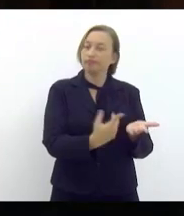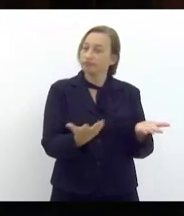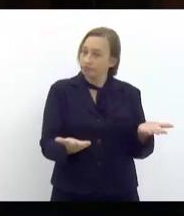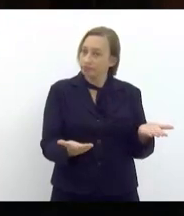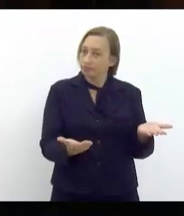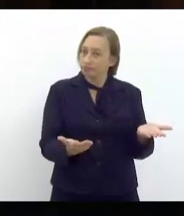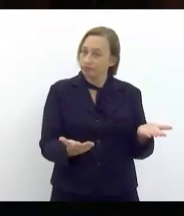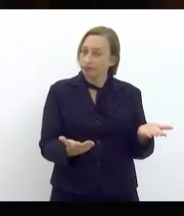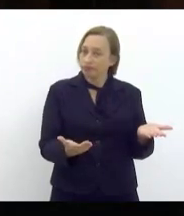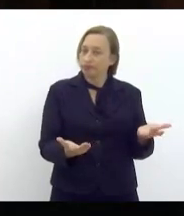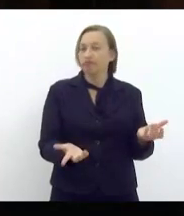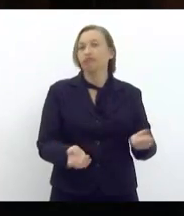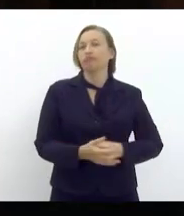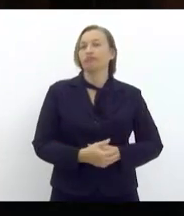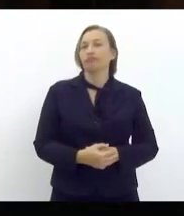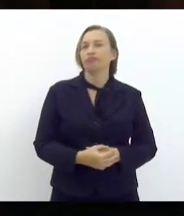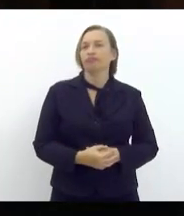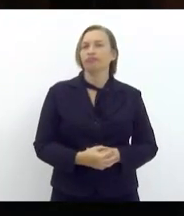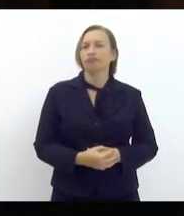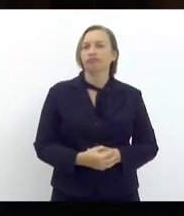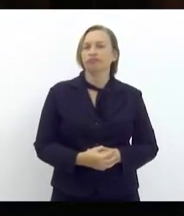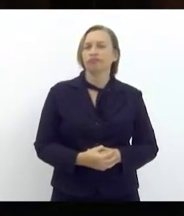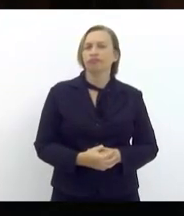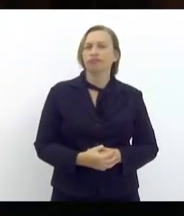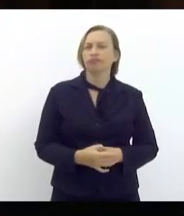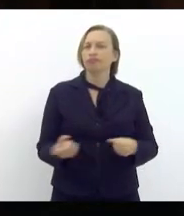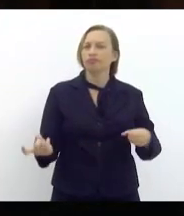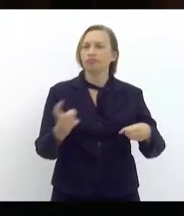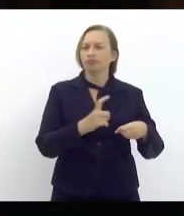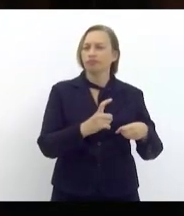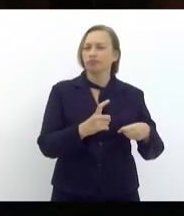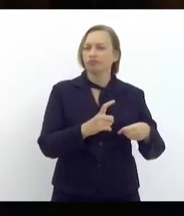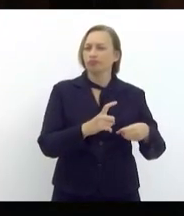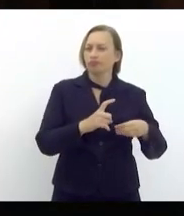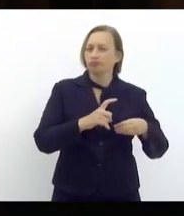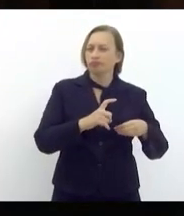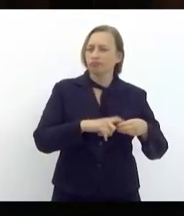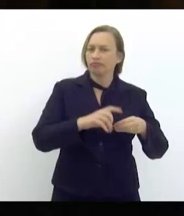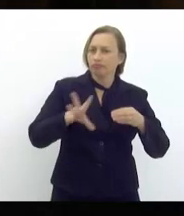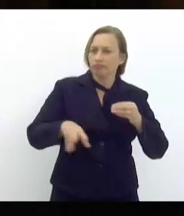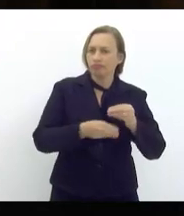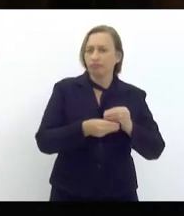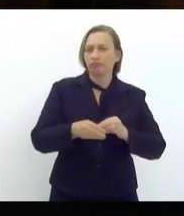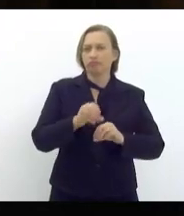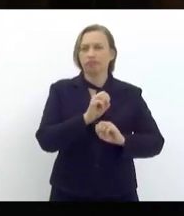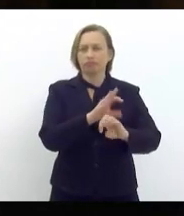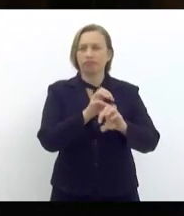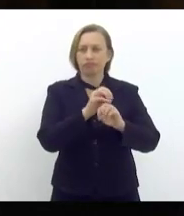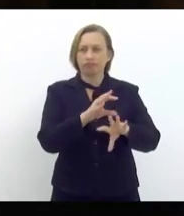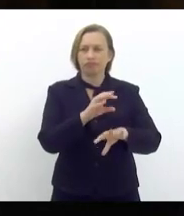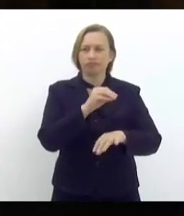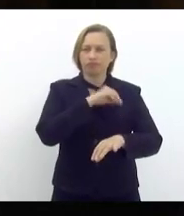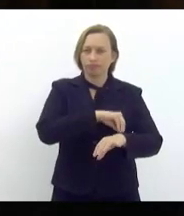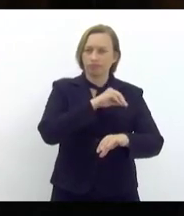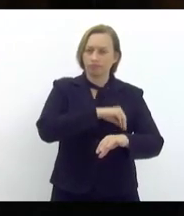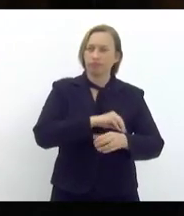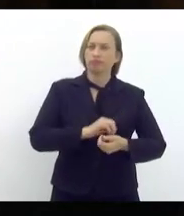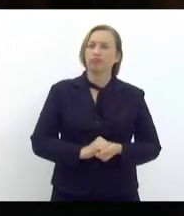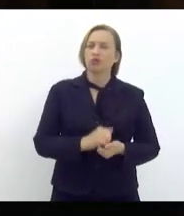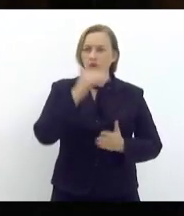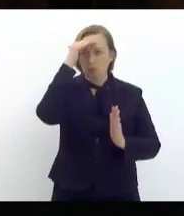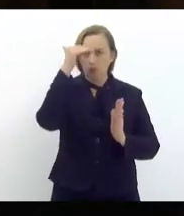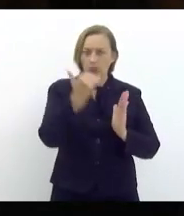a recomposição do salário dos profissionais de educação todos eles cumprindo